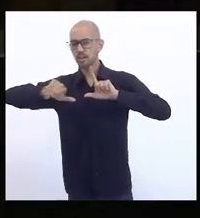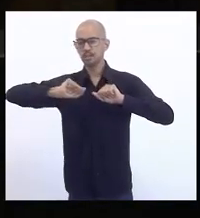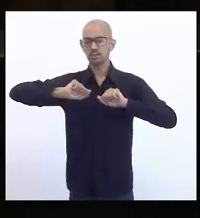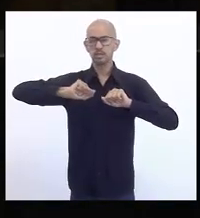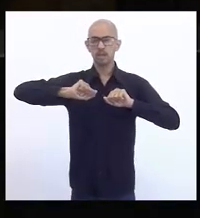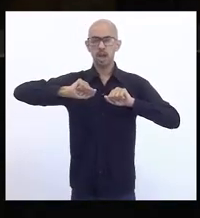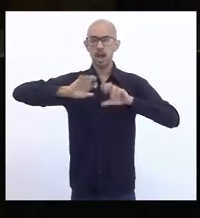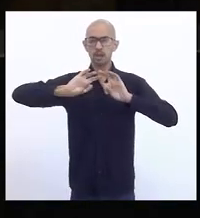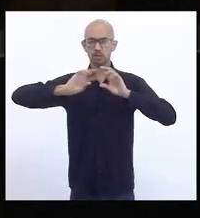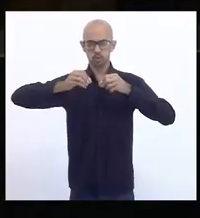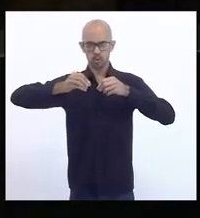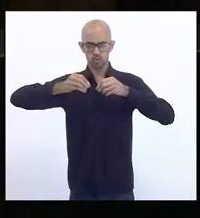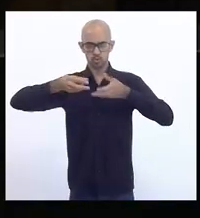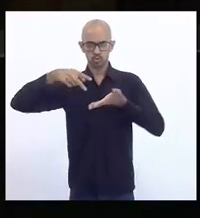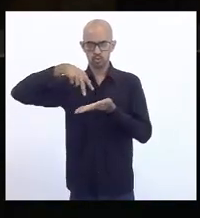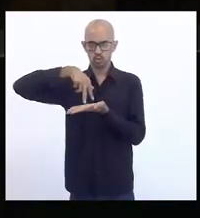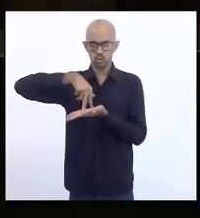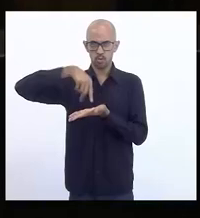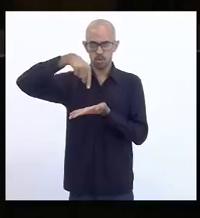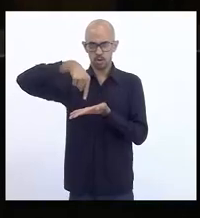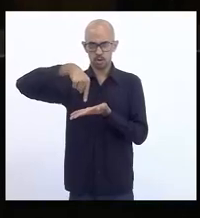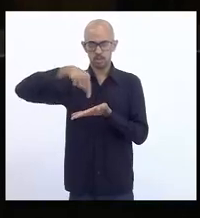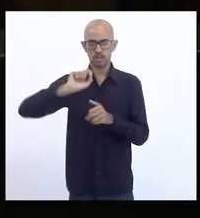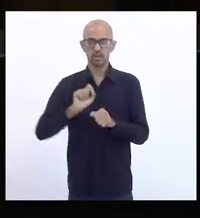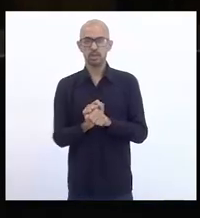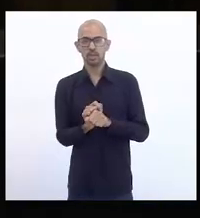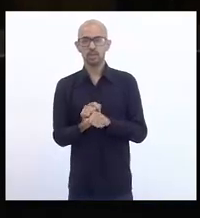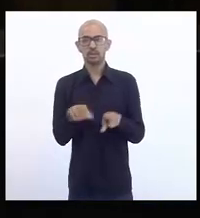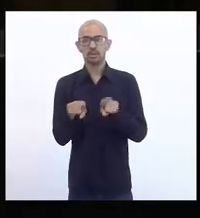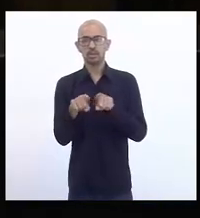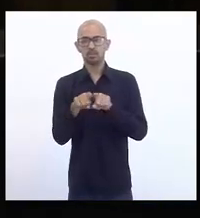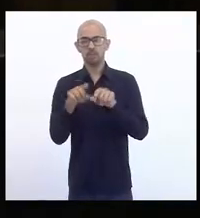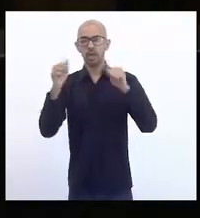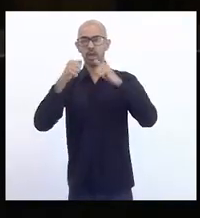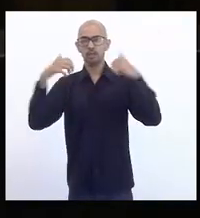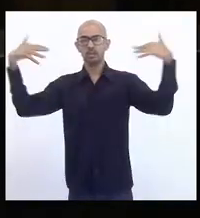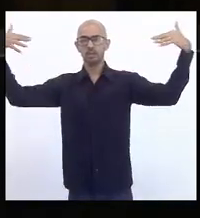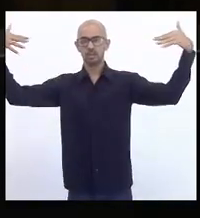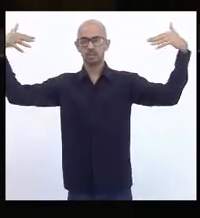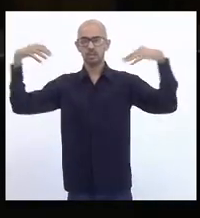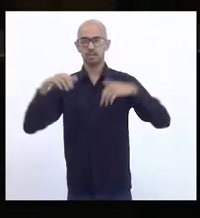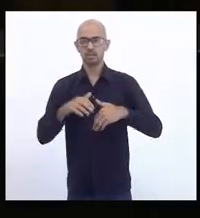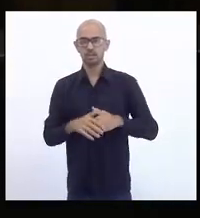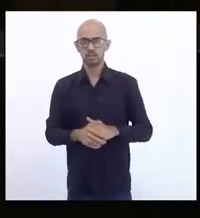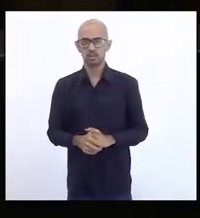aqueles que ocupam as dependências das galerias,